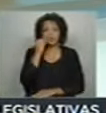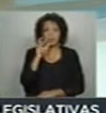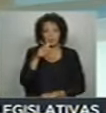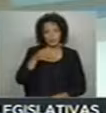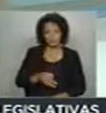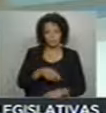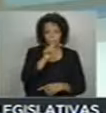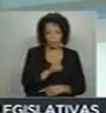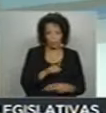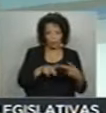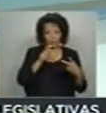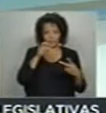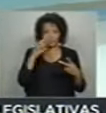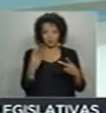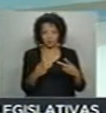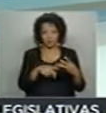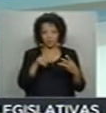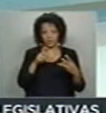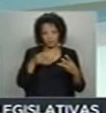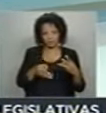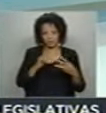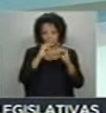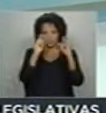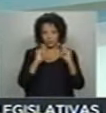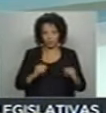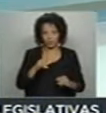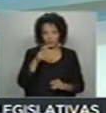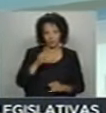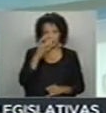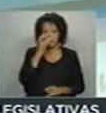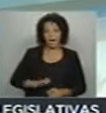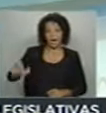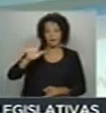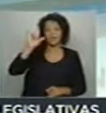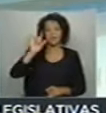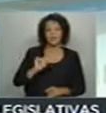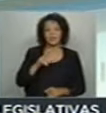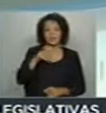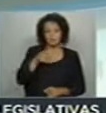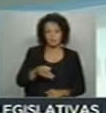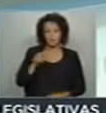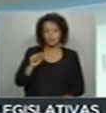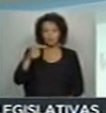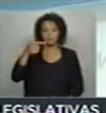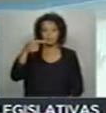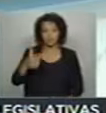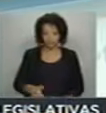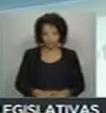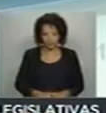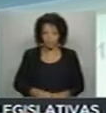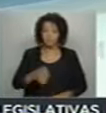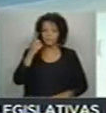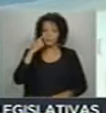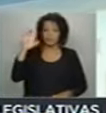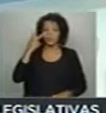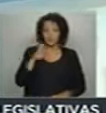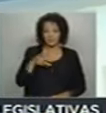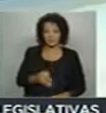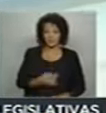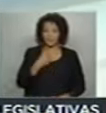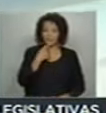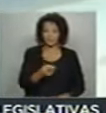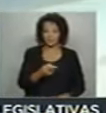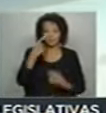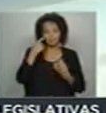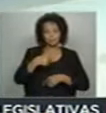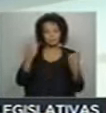da RTP1, RTP3, RTP Internacional, RTP África e RTP.pt. Atenção, que no momento em que a RTP avançar com a